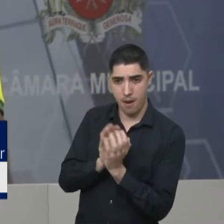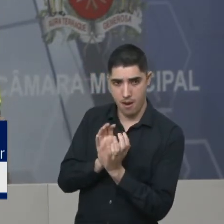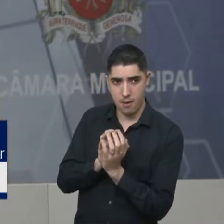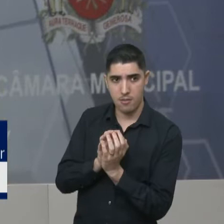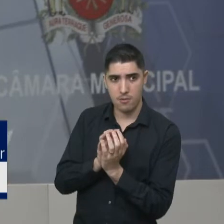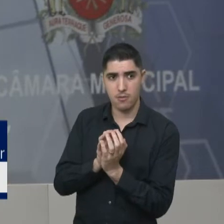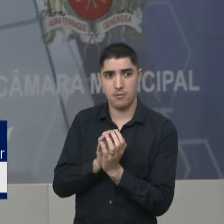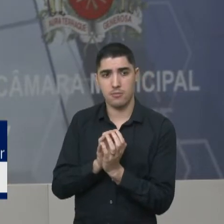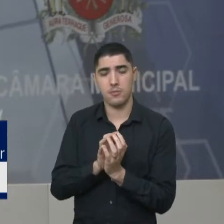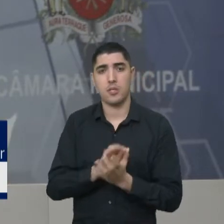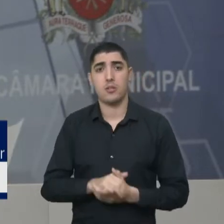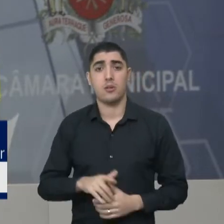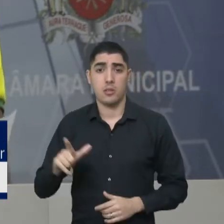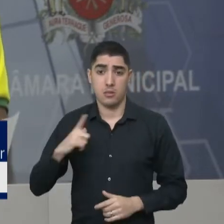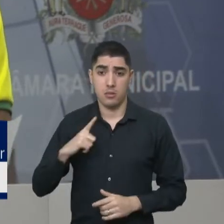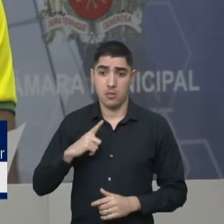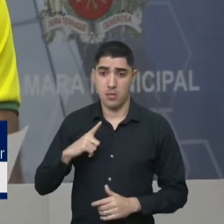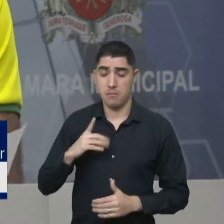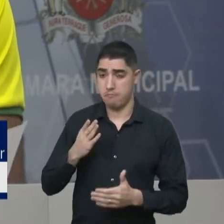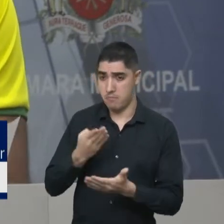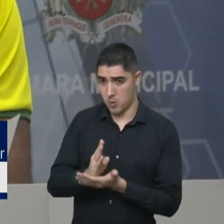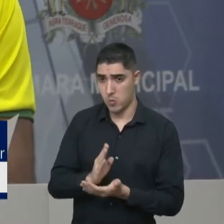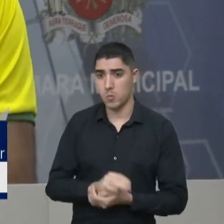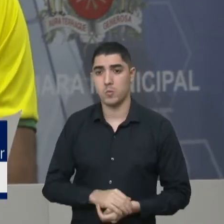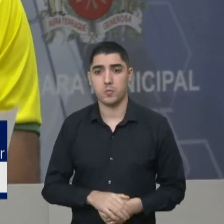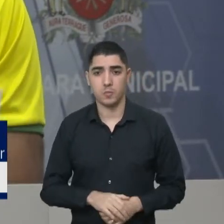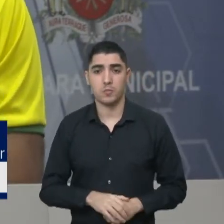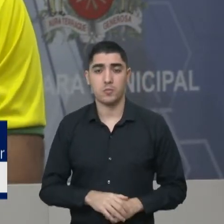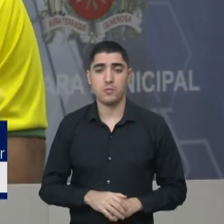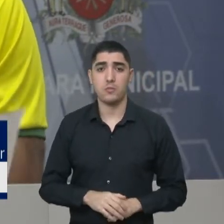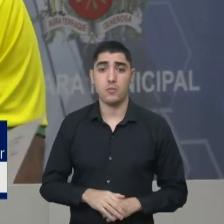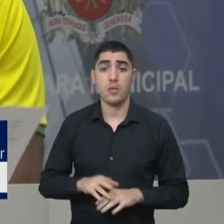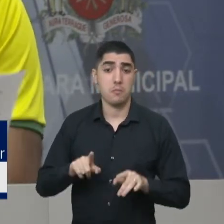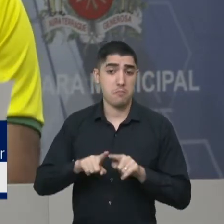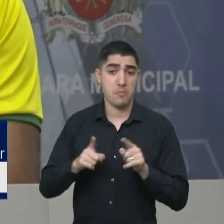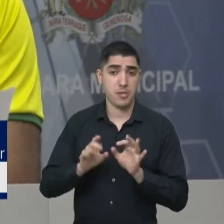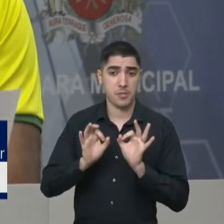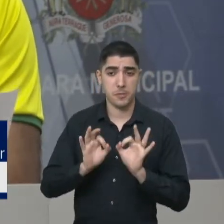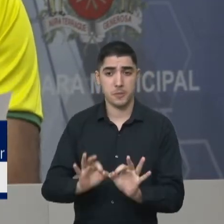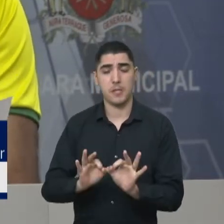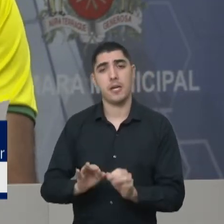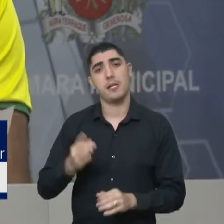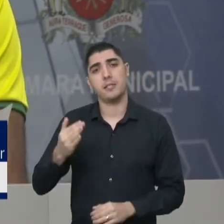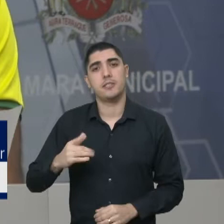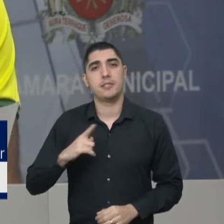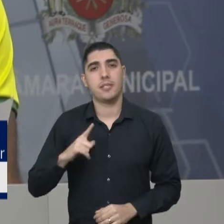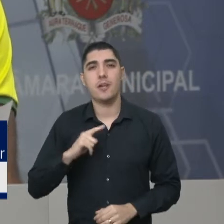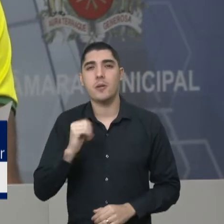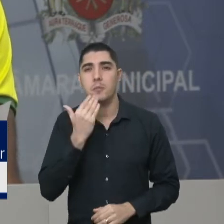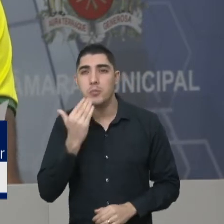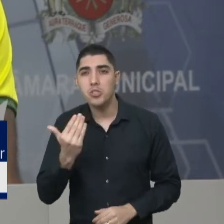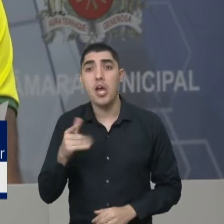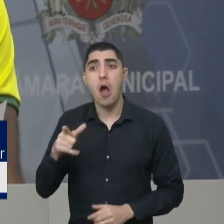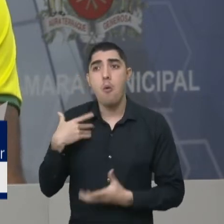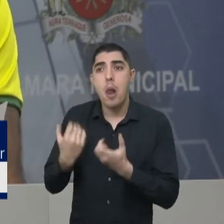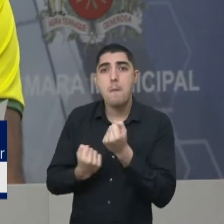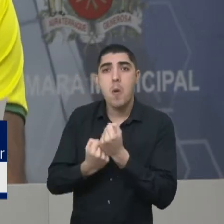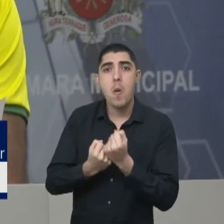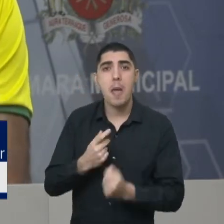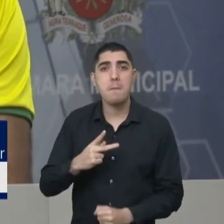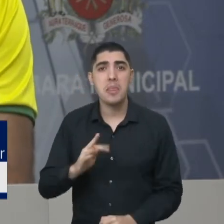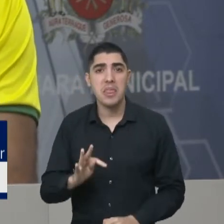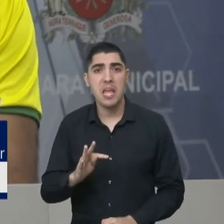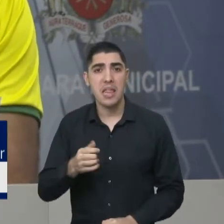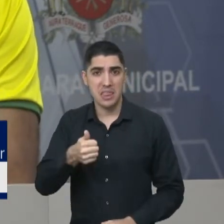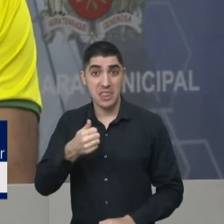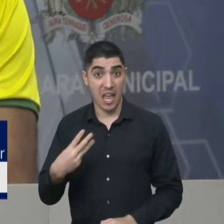tá, que foi reeleito, e do PSB. Certamente estava aí pedindo voto para o 13.